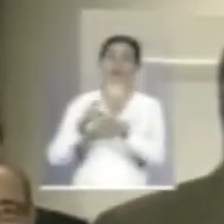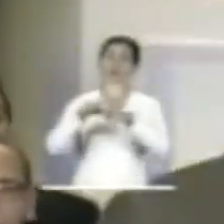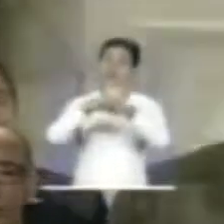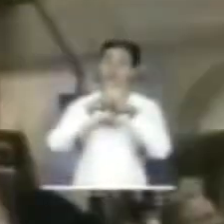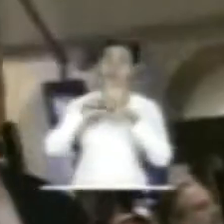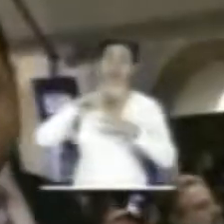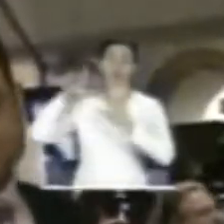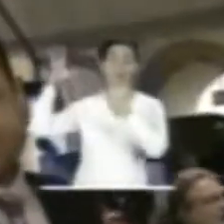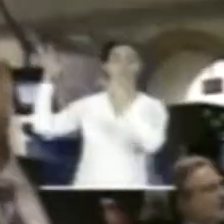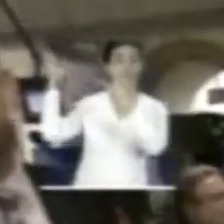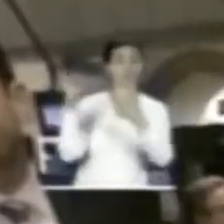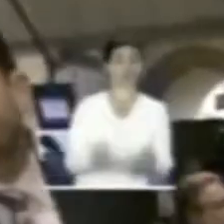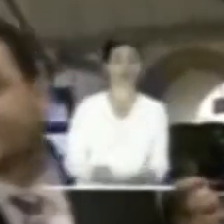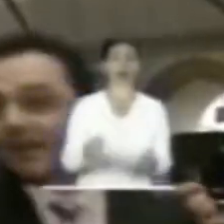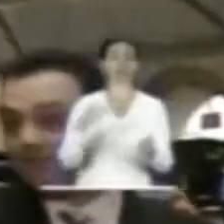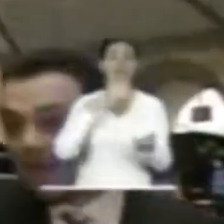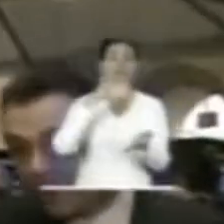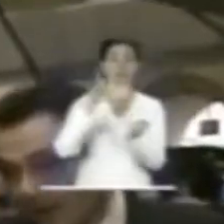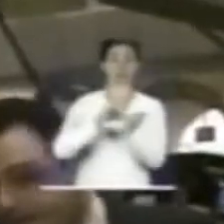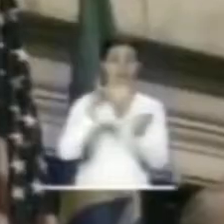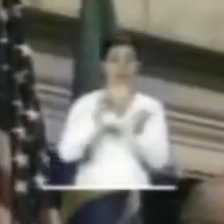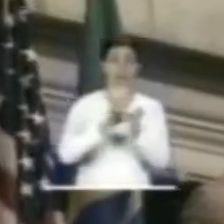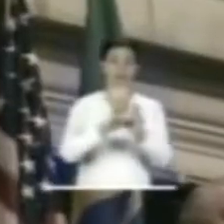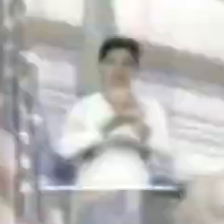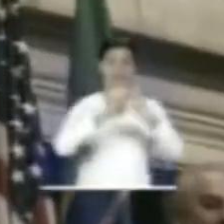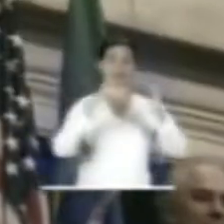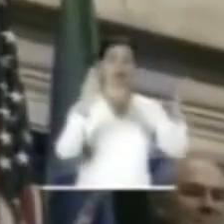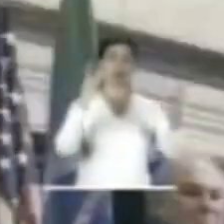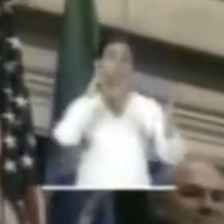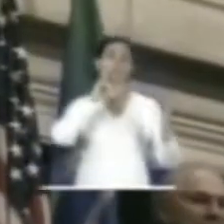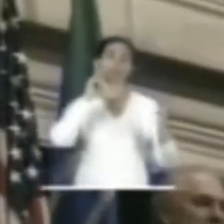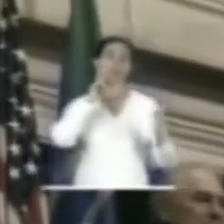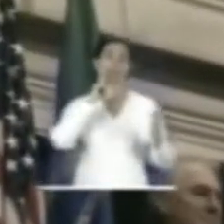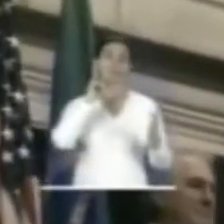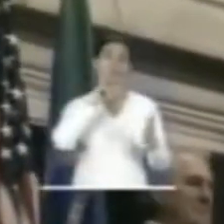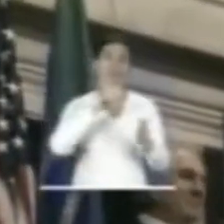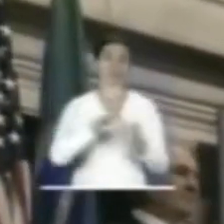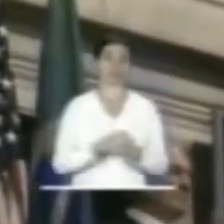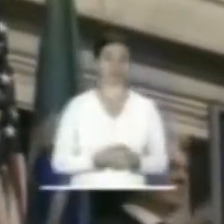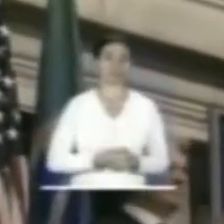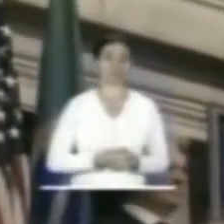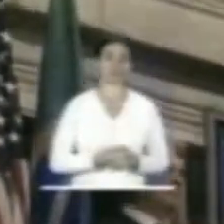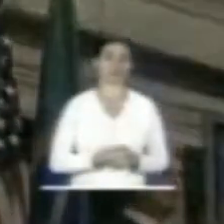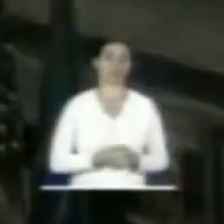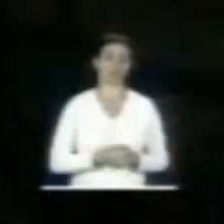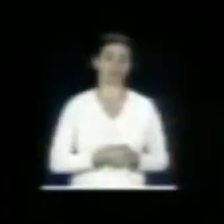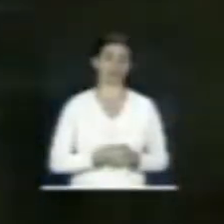prestígio internacional, é convidado de honra para abrir o pregão de Nova York.